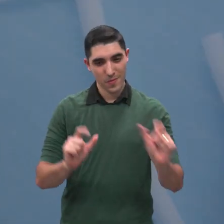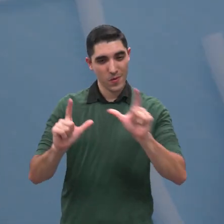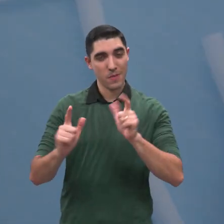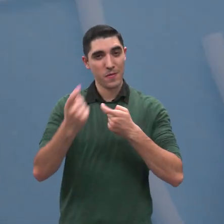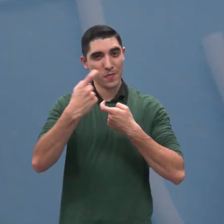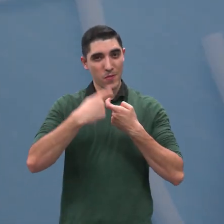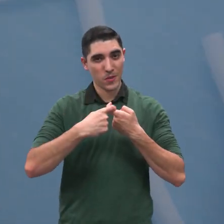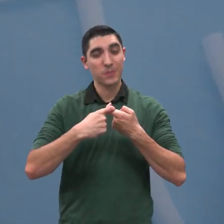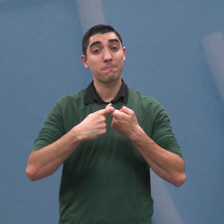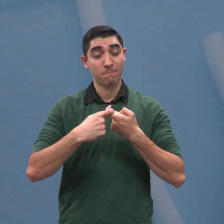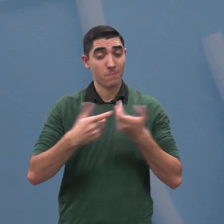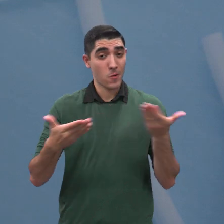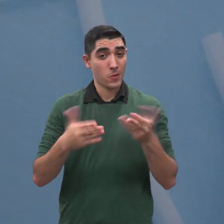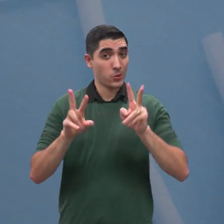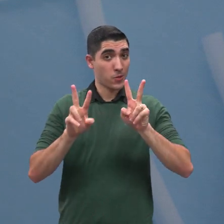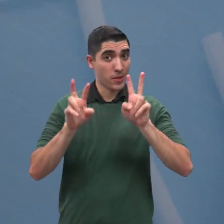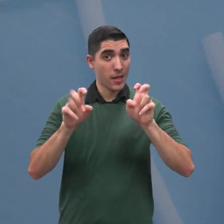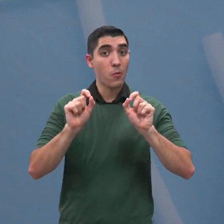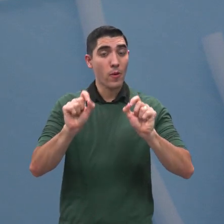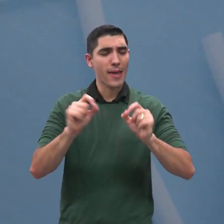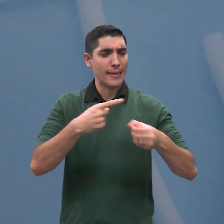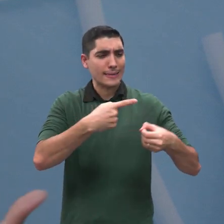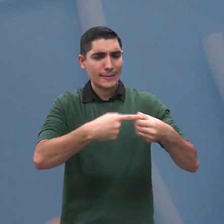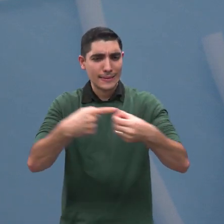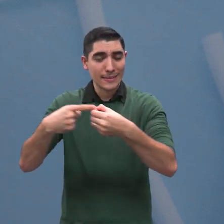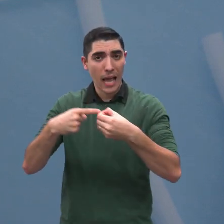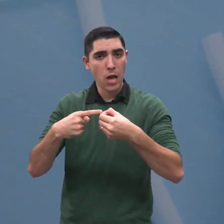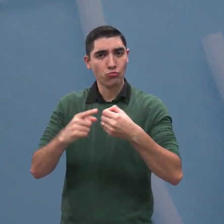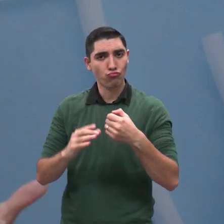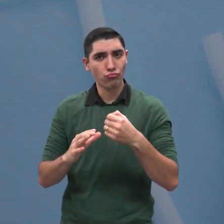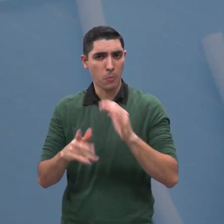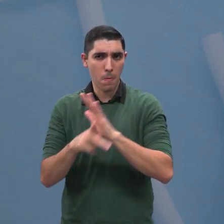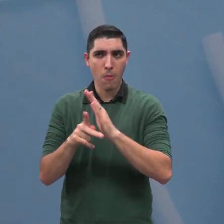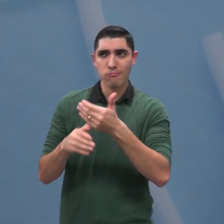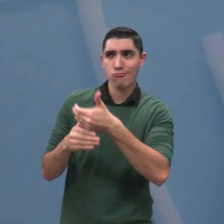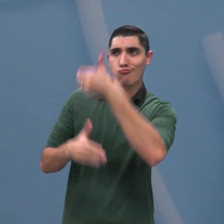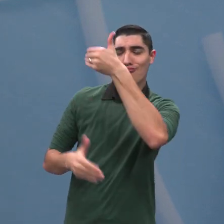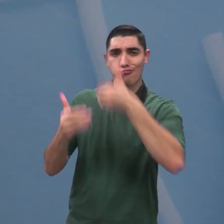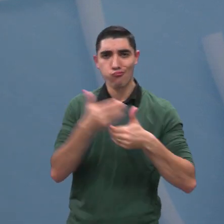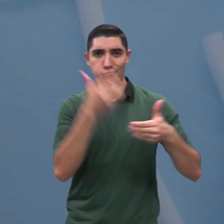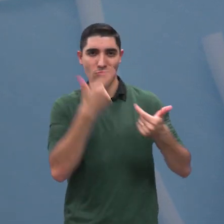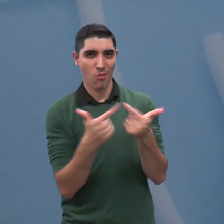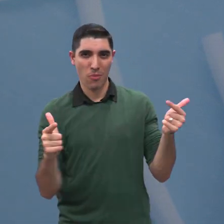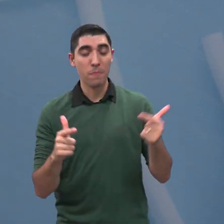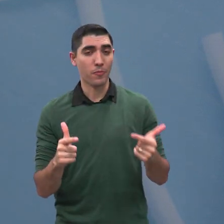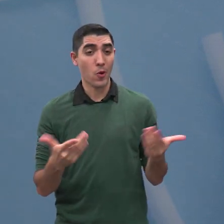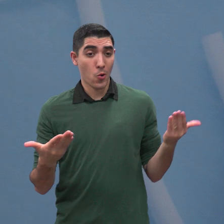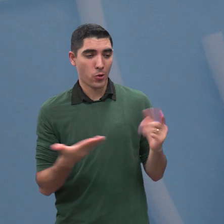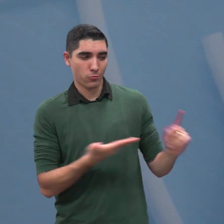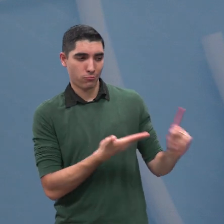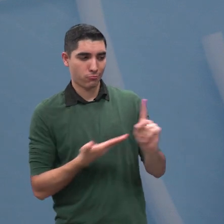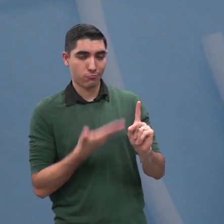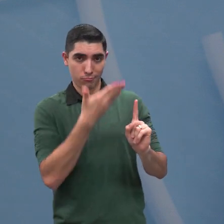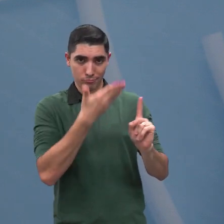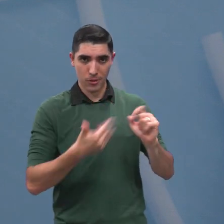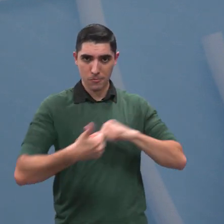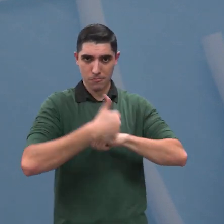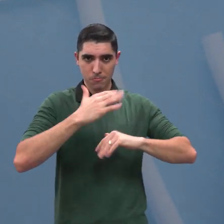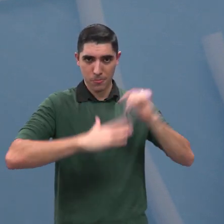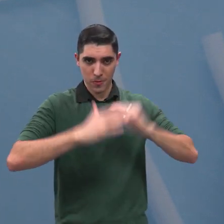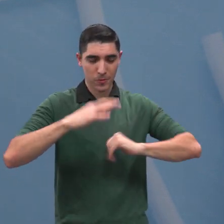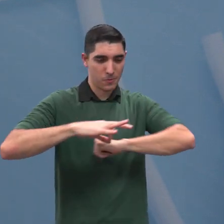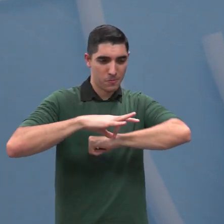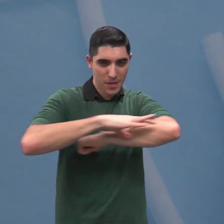Estamos de volta com Diálogos, hoje falando sobre cidades sem muros, e quem está aqui comigo no estúdio é o arquiteto e